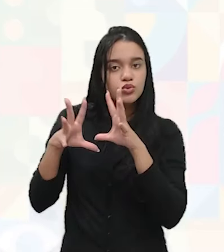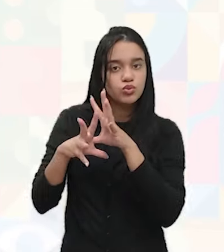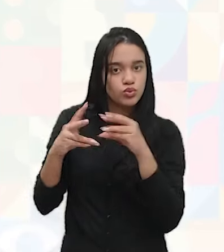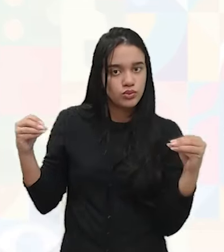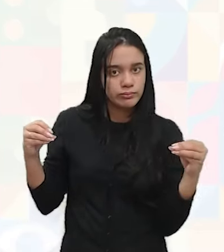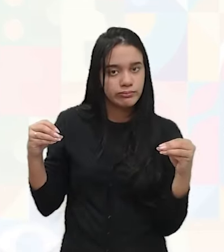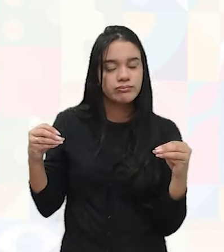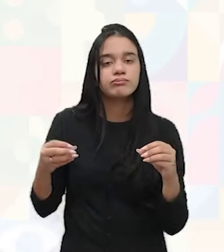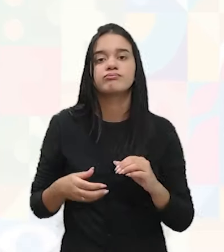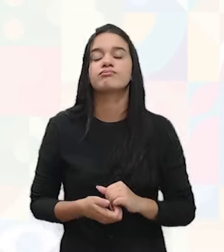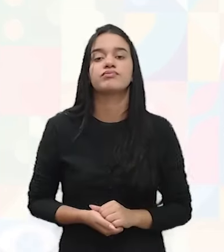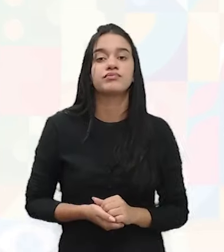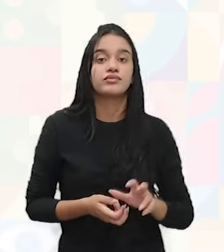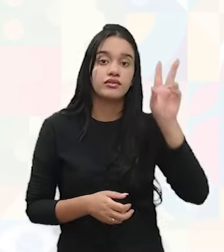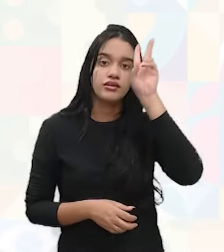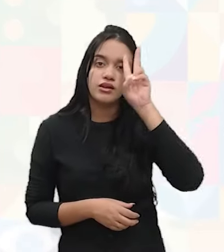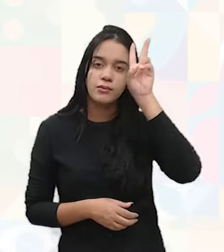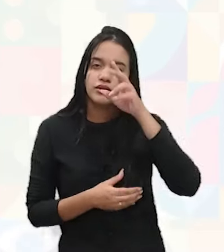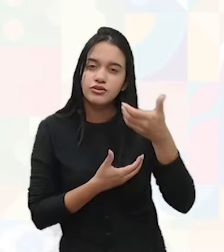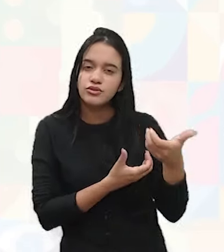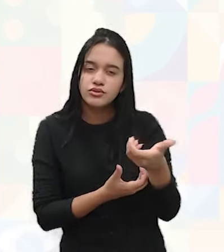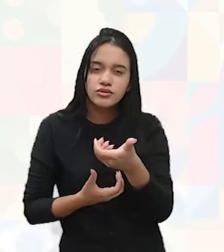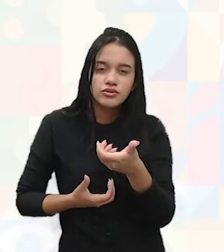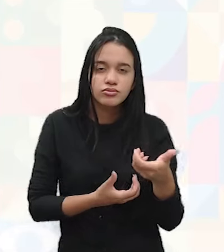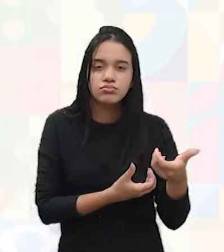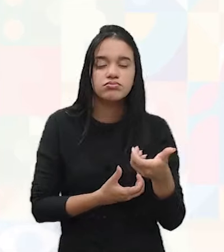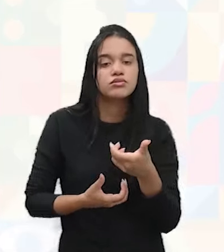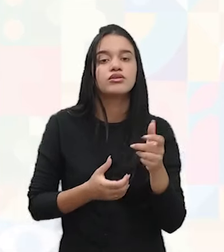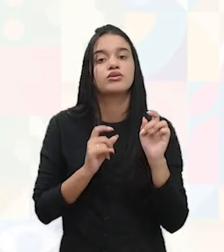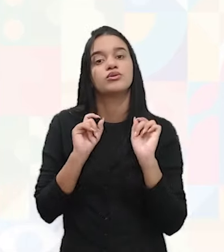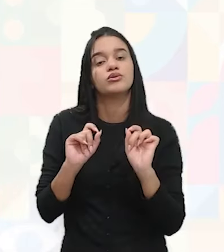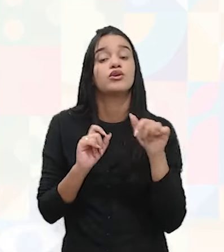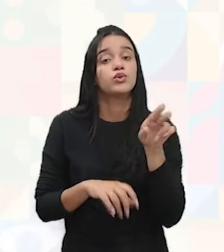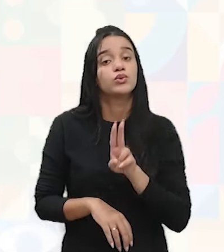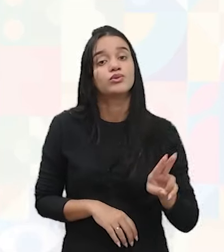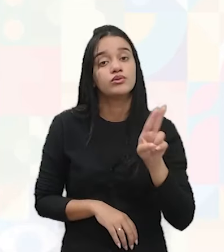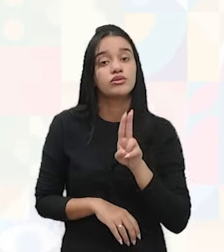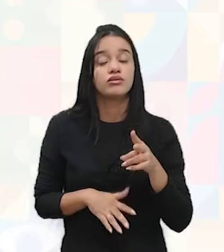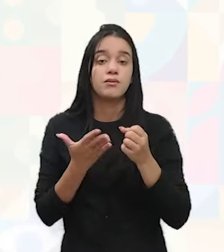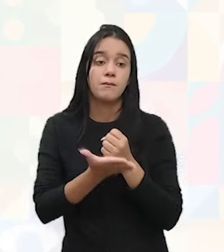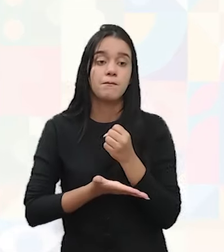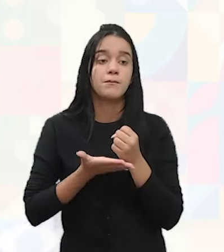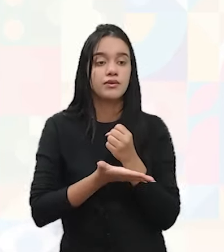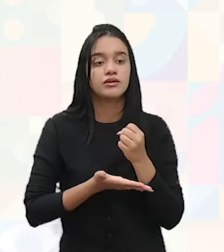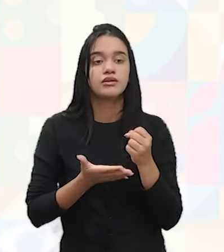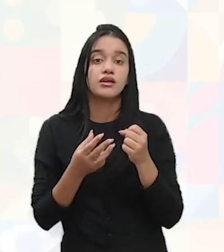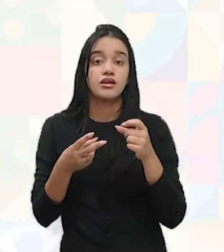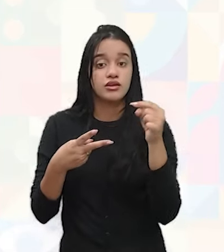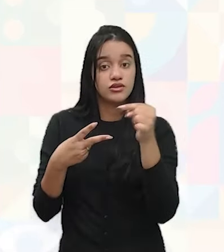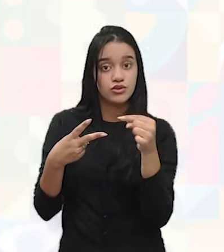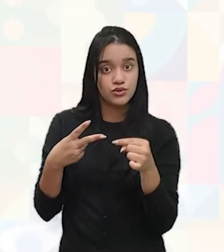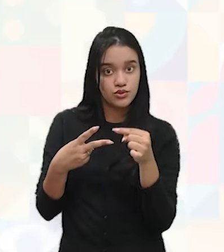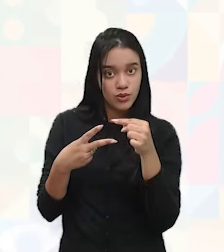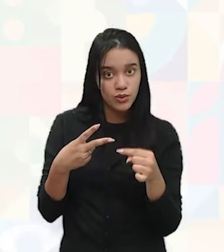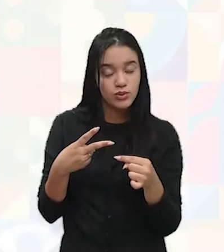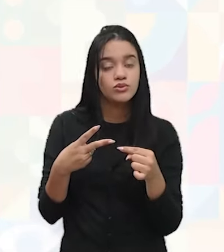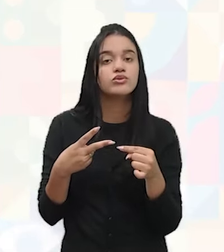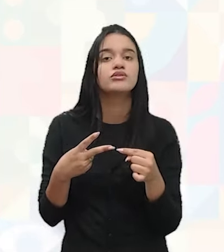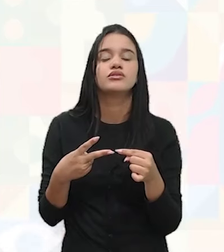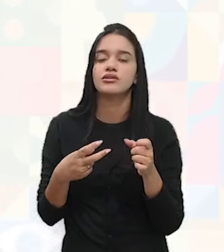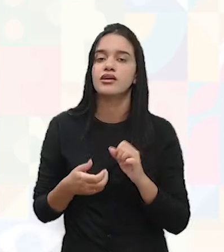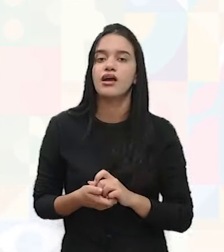Lembrando que extintores de incêndio tores portáteis utilizam basicamente esses dois segmentos tá abafamento